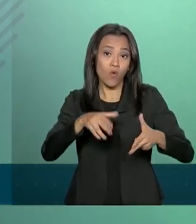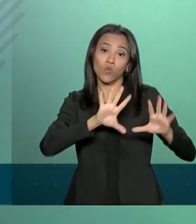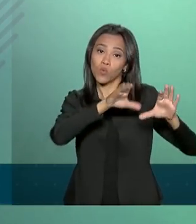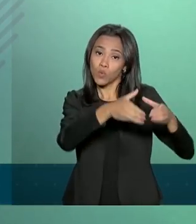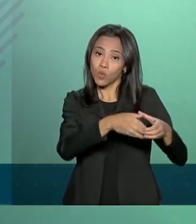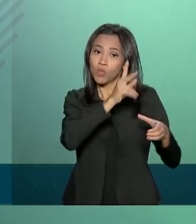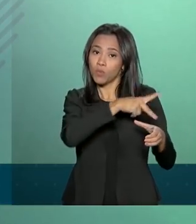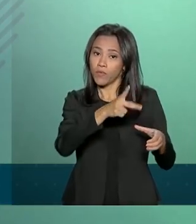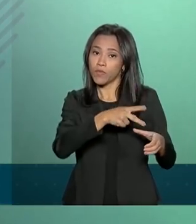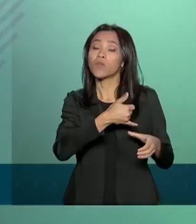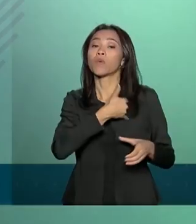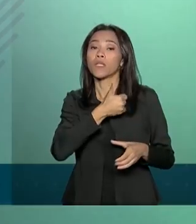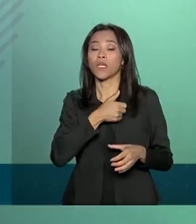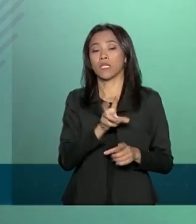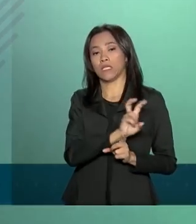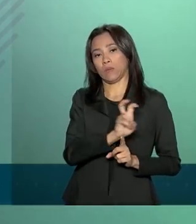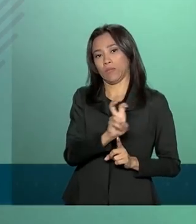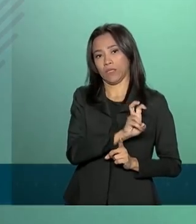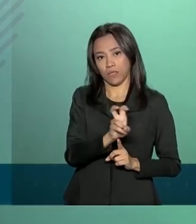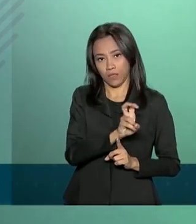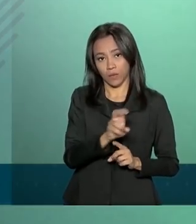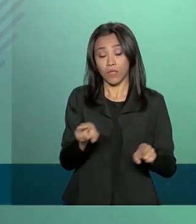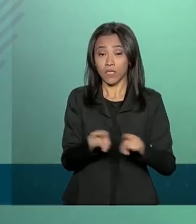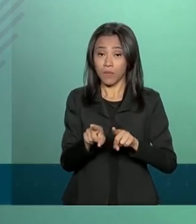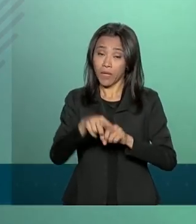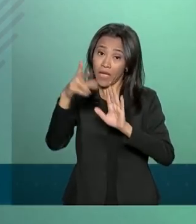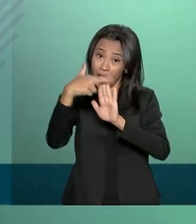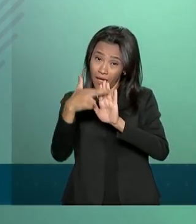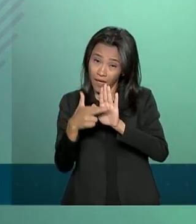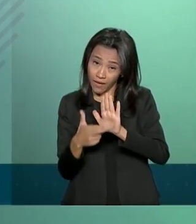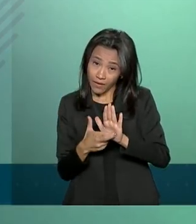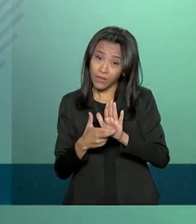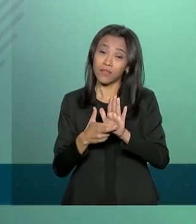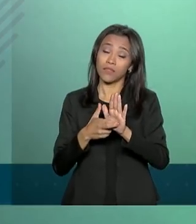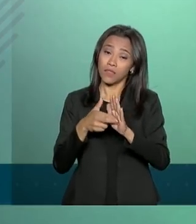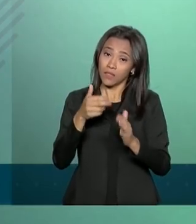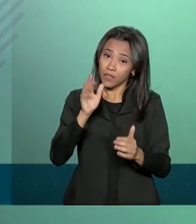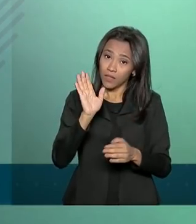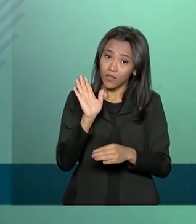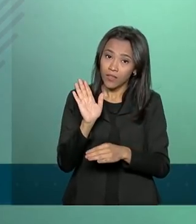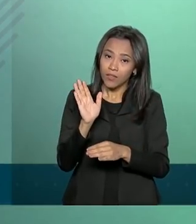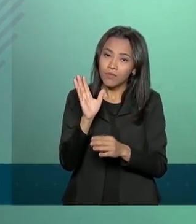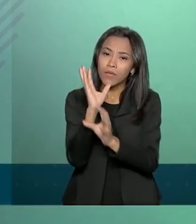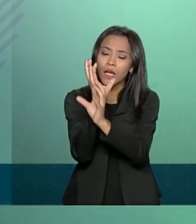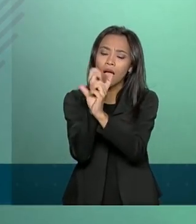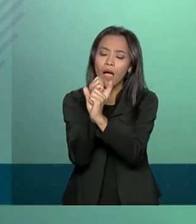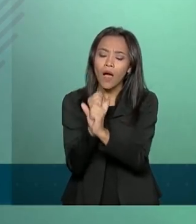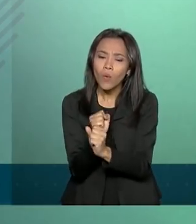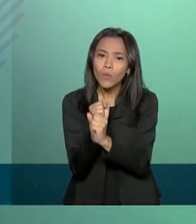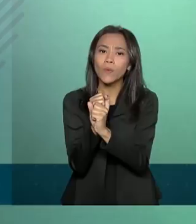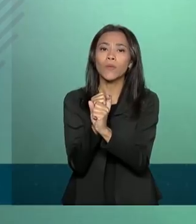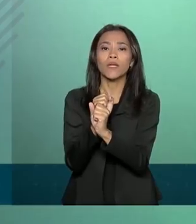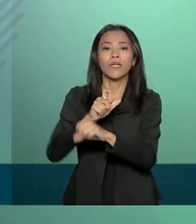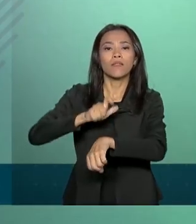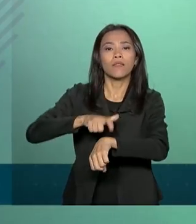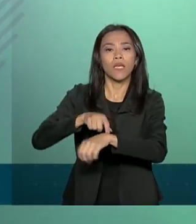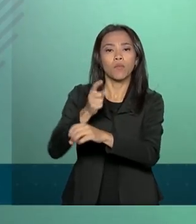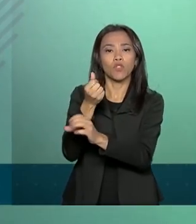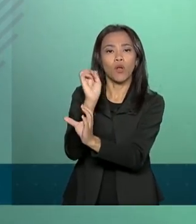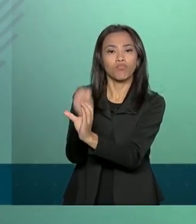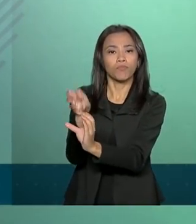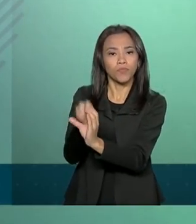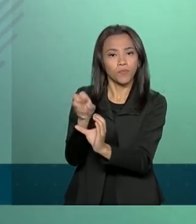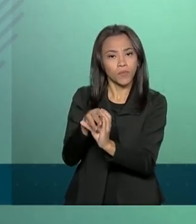que é 55 anos e regras mais ficas de cálculo e de tempo de contribuição para futuros